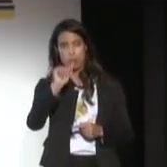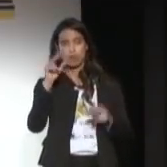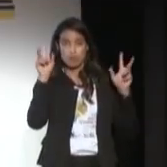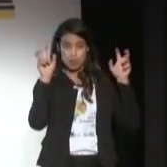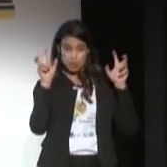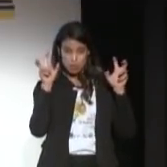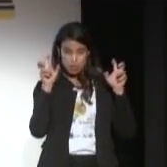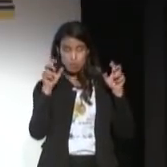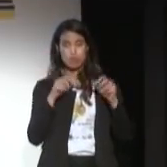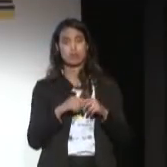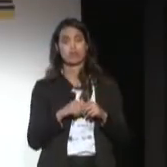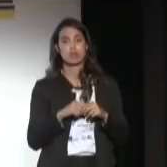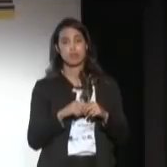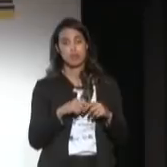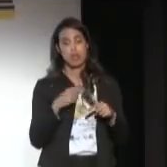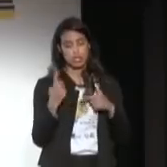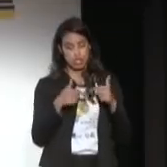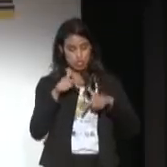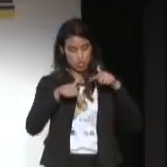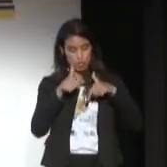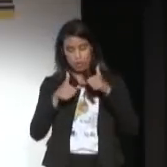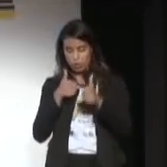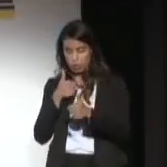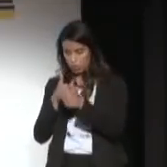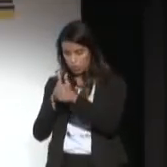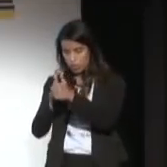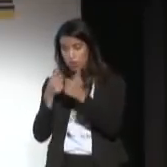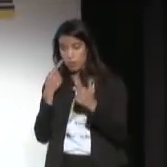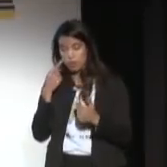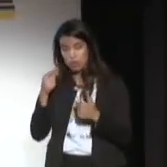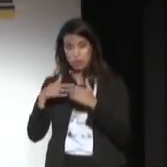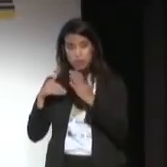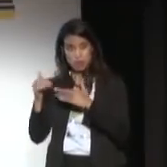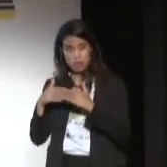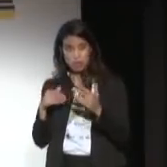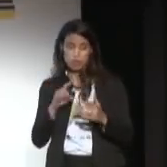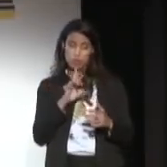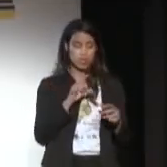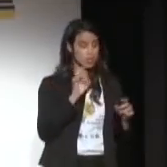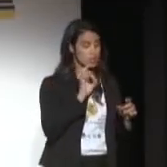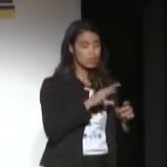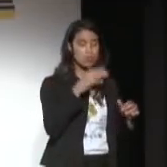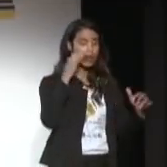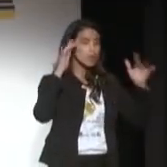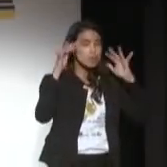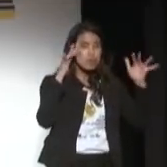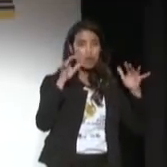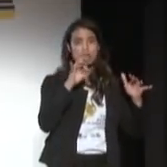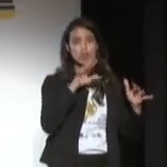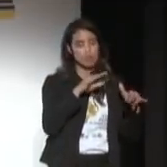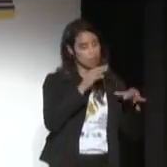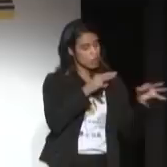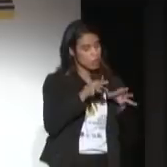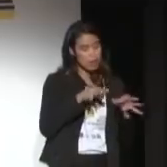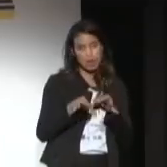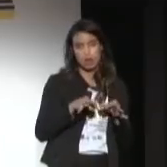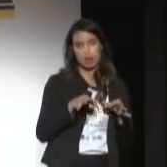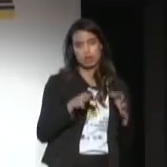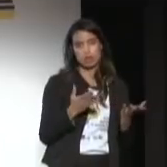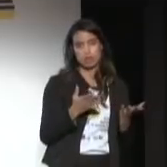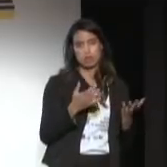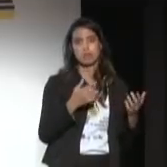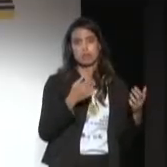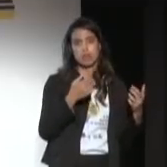acompanhamento, porque não cabe só ficar lá discutindo, planejando, materializando como seria essa ação na sala de aula e depois